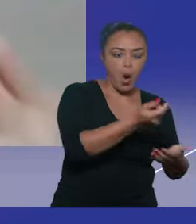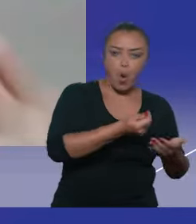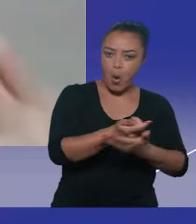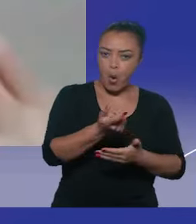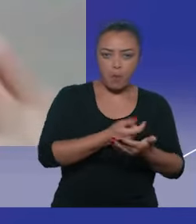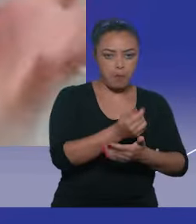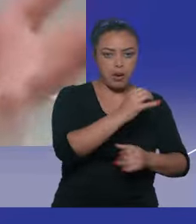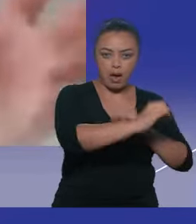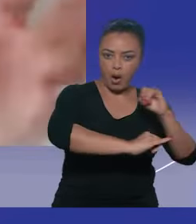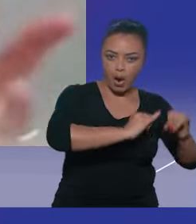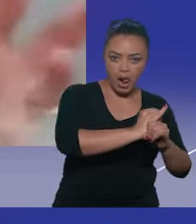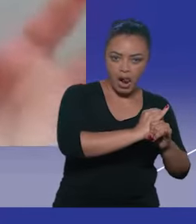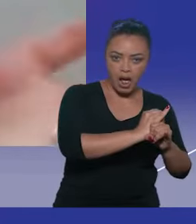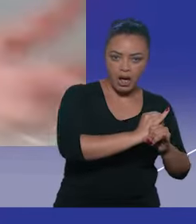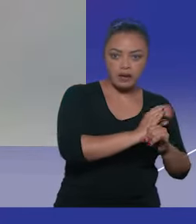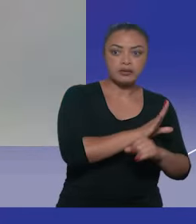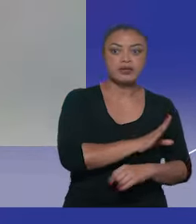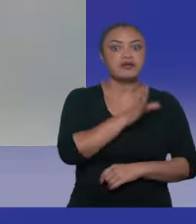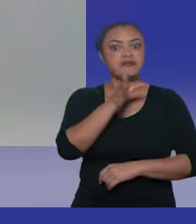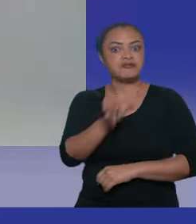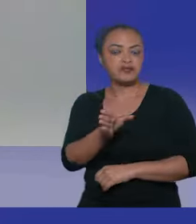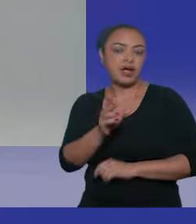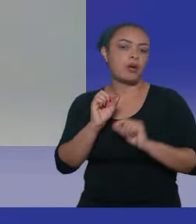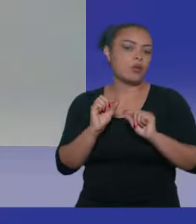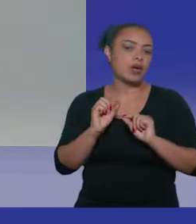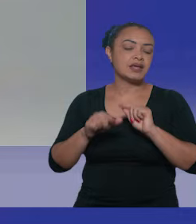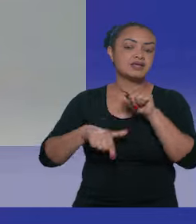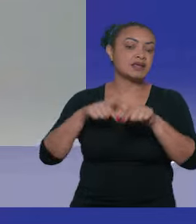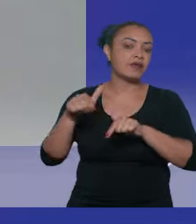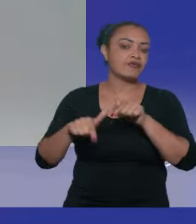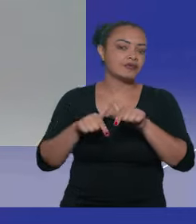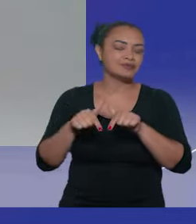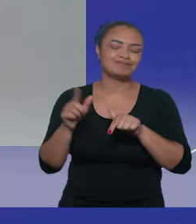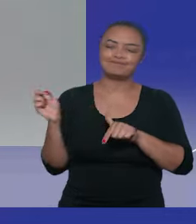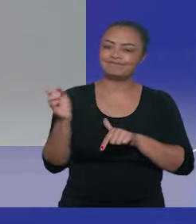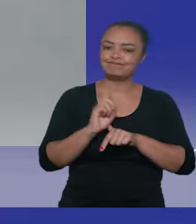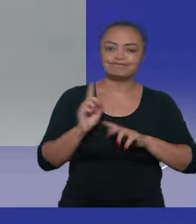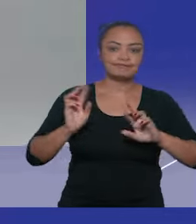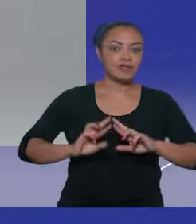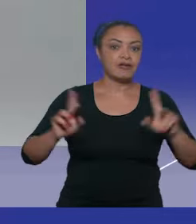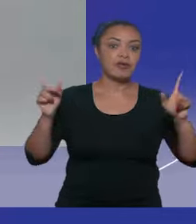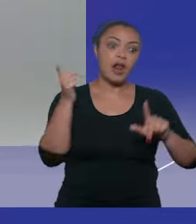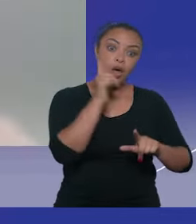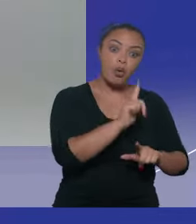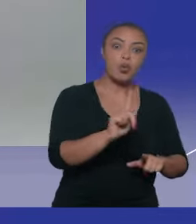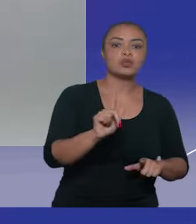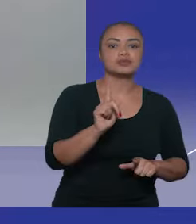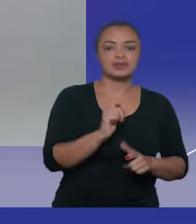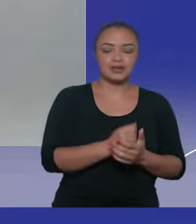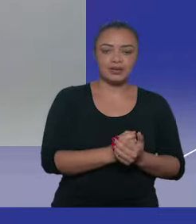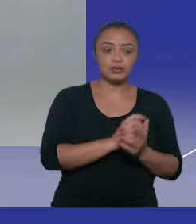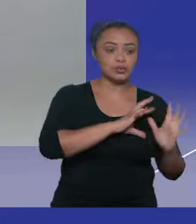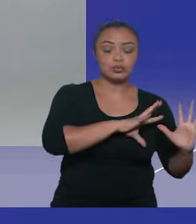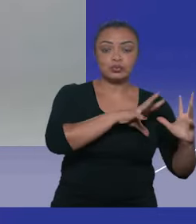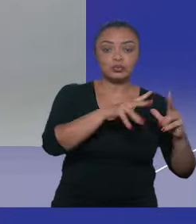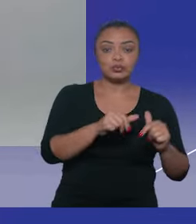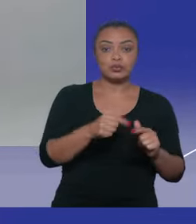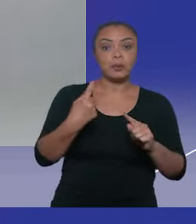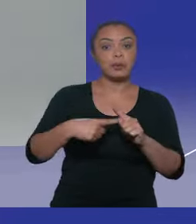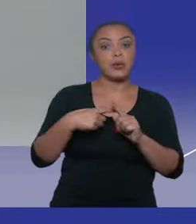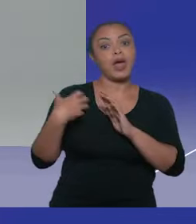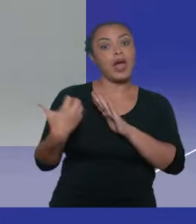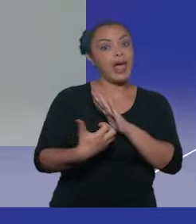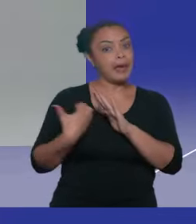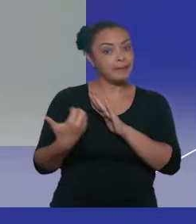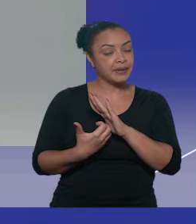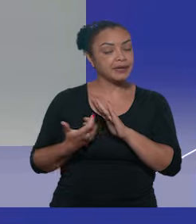consumir tantos bens online, né, e vão consumir serviços. Foi exatamente assim. Elas conseguiram consumir de tudo, porque as empresas